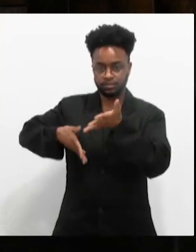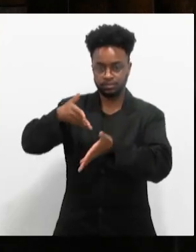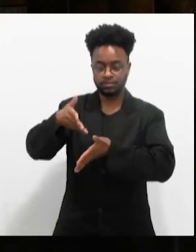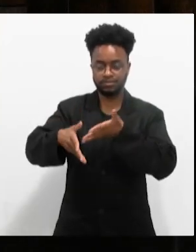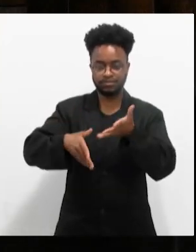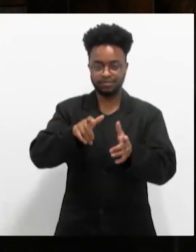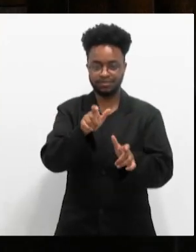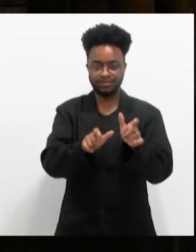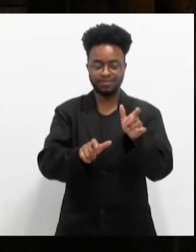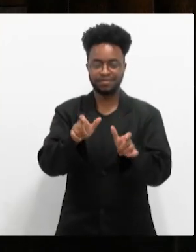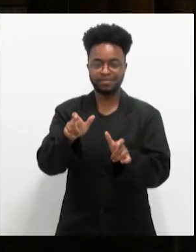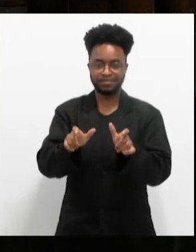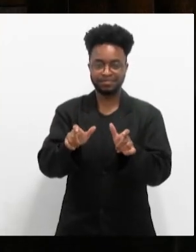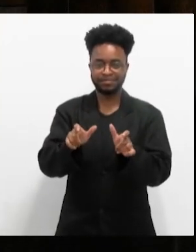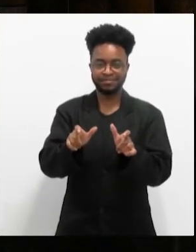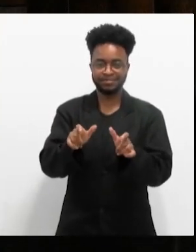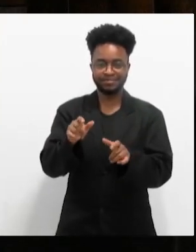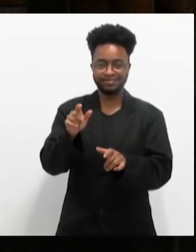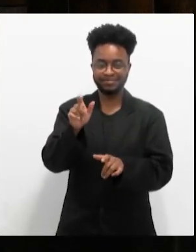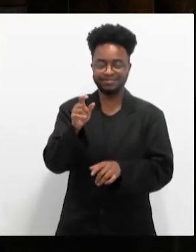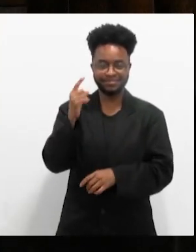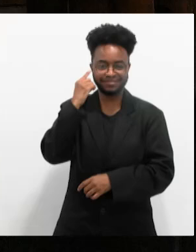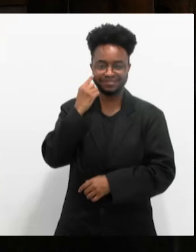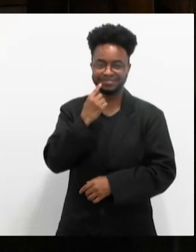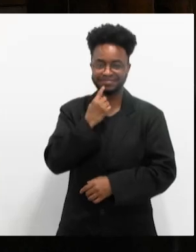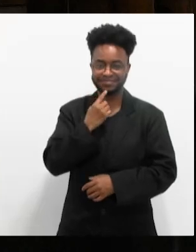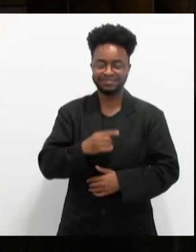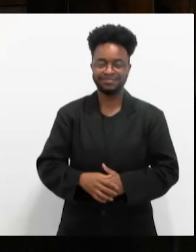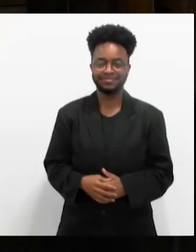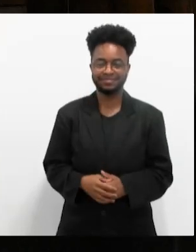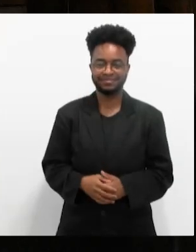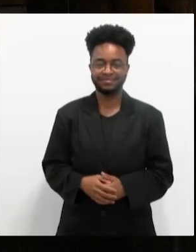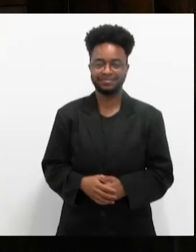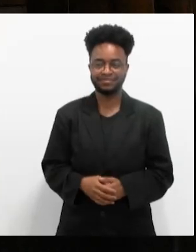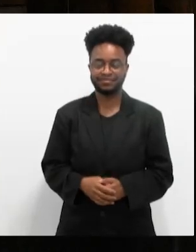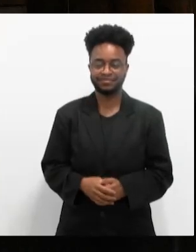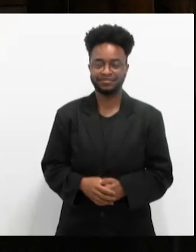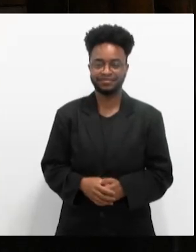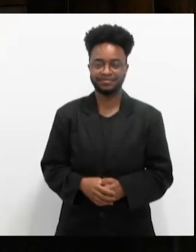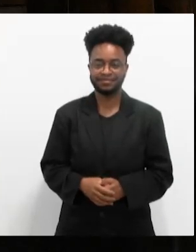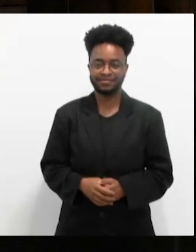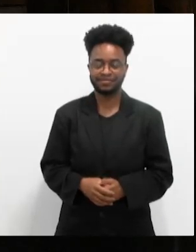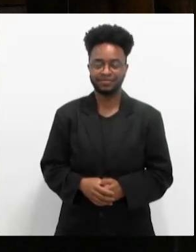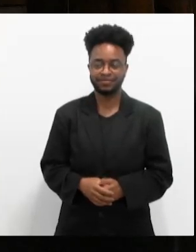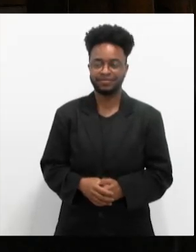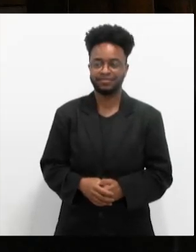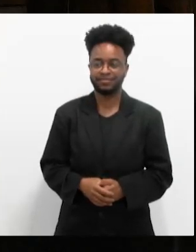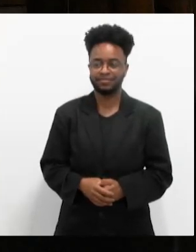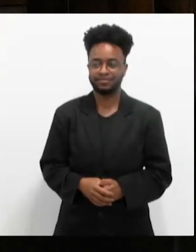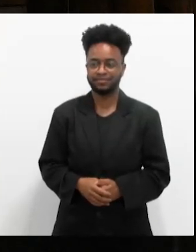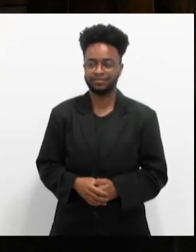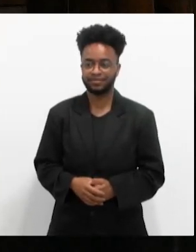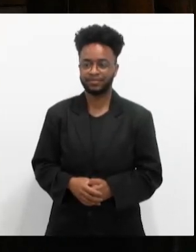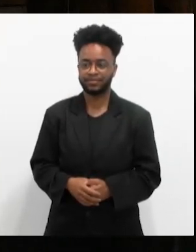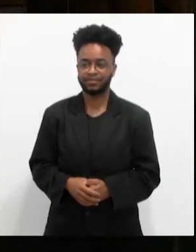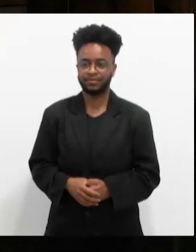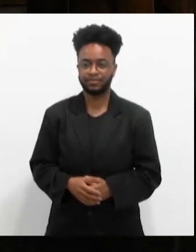nossa voz aos deficientes auditivos. Senhora e